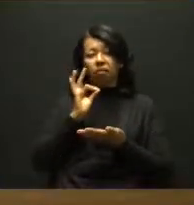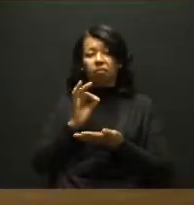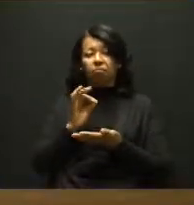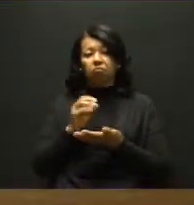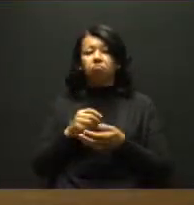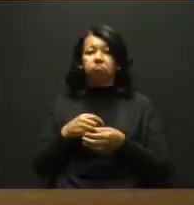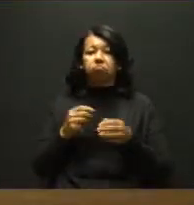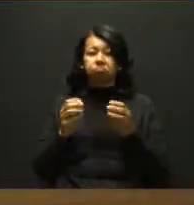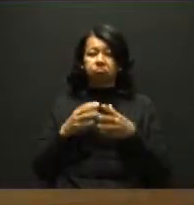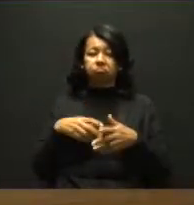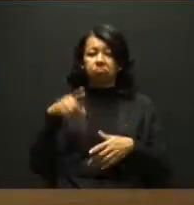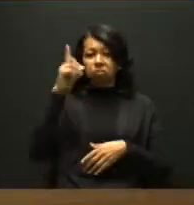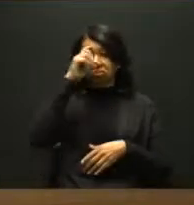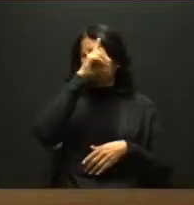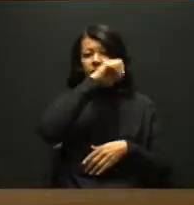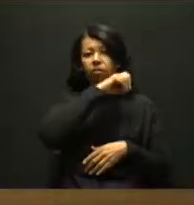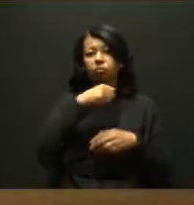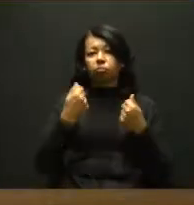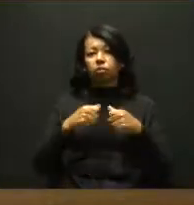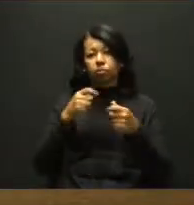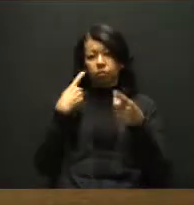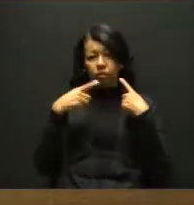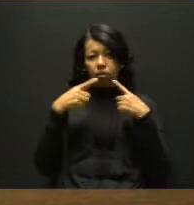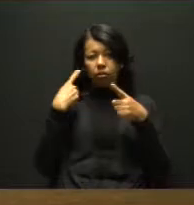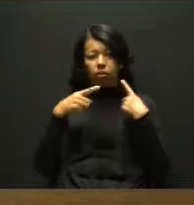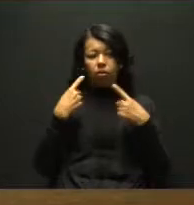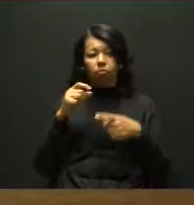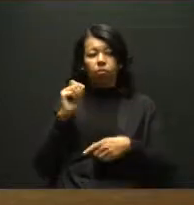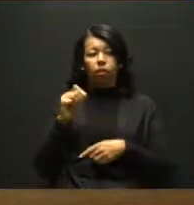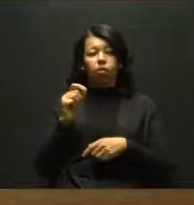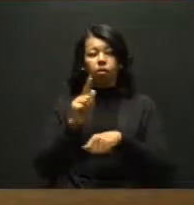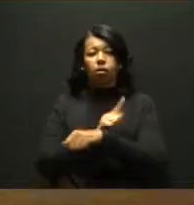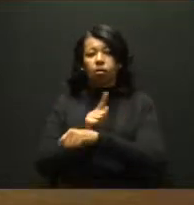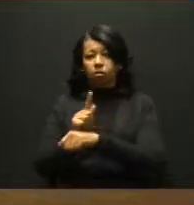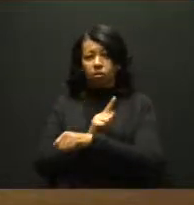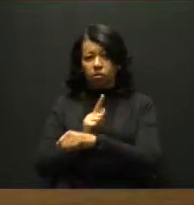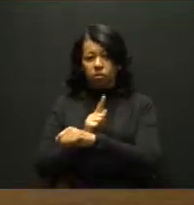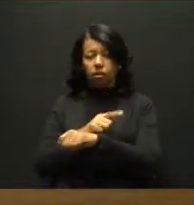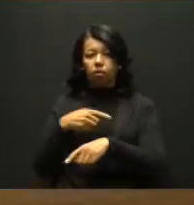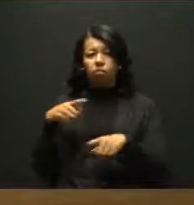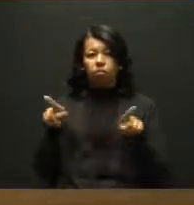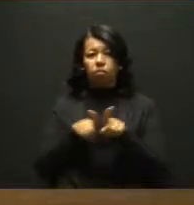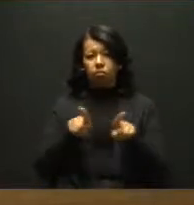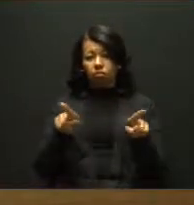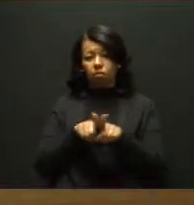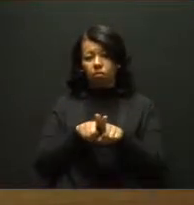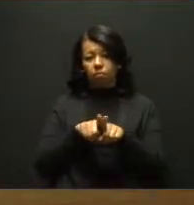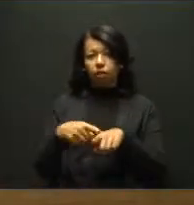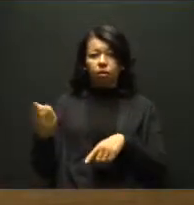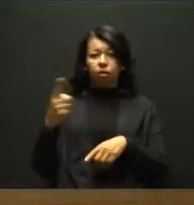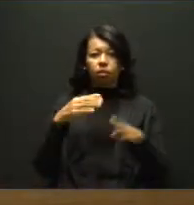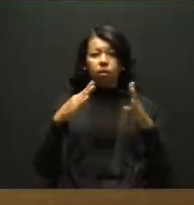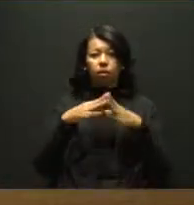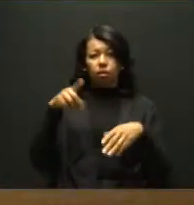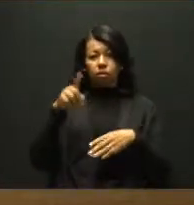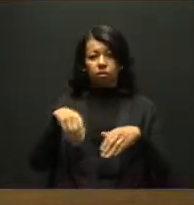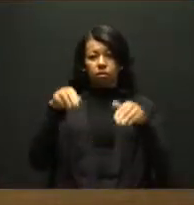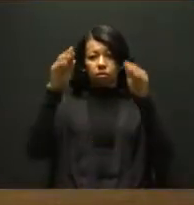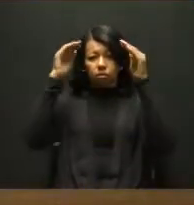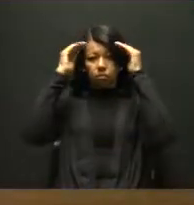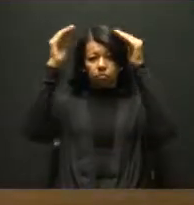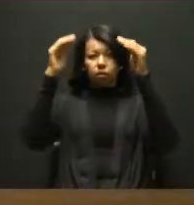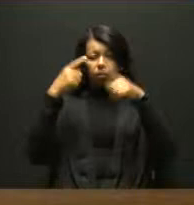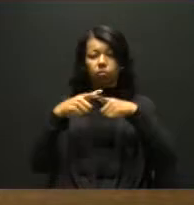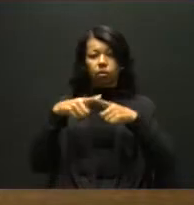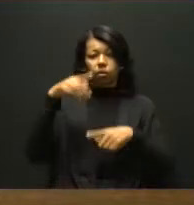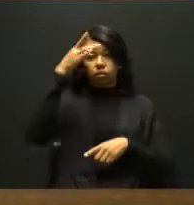complicado então acho que tem que cobrar a logística a gestão e cobrar também presidente que essa casa seja respeitada porque